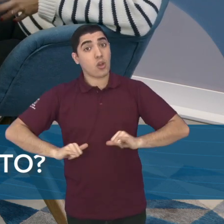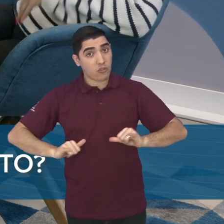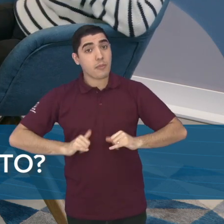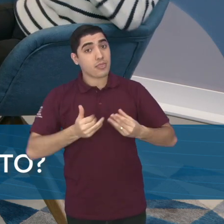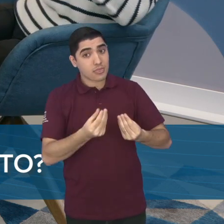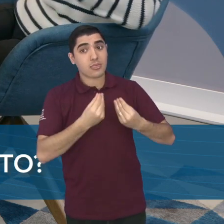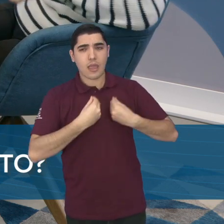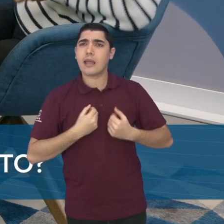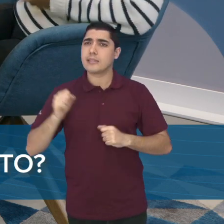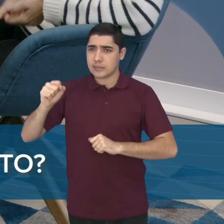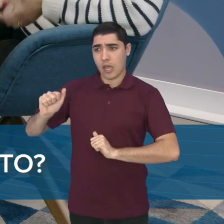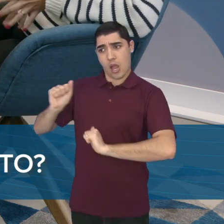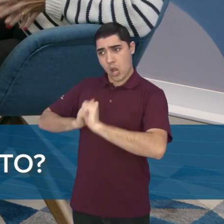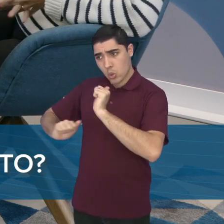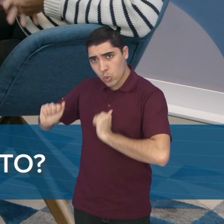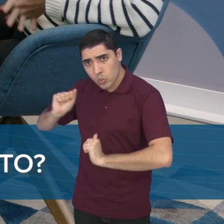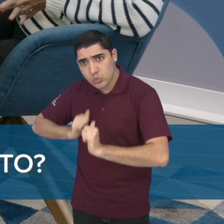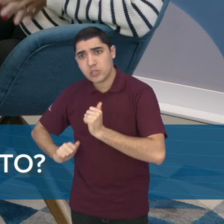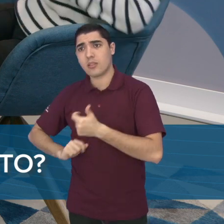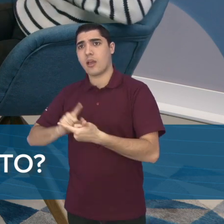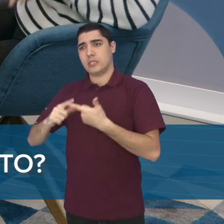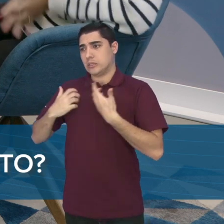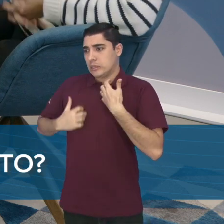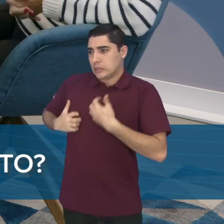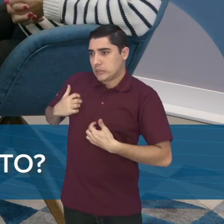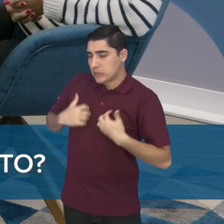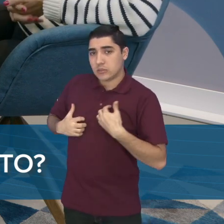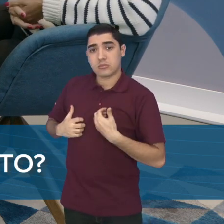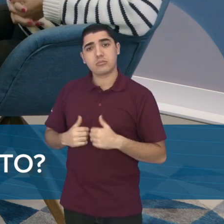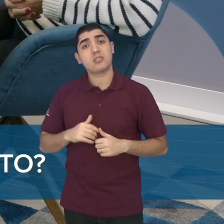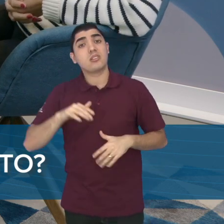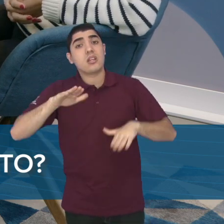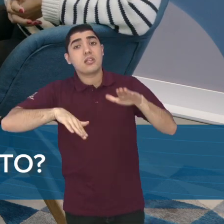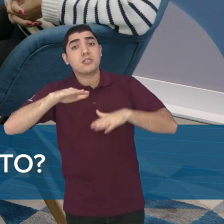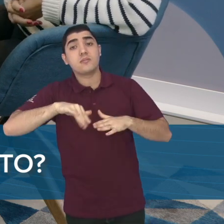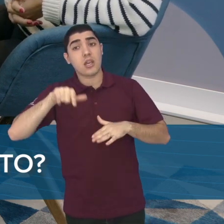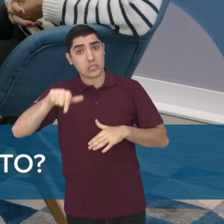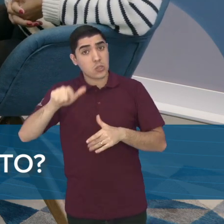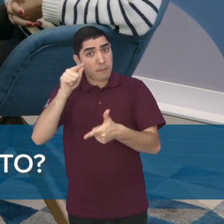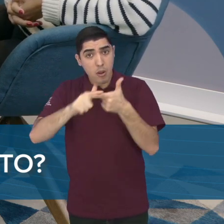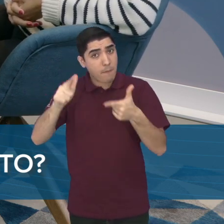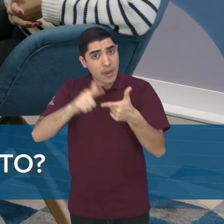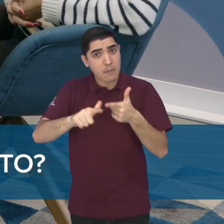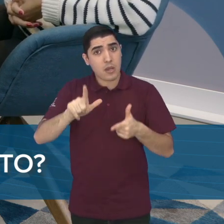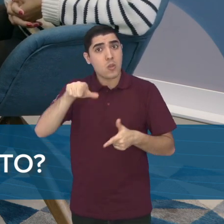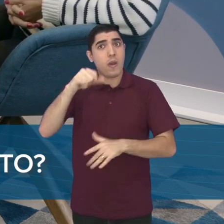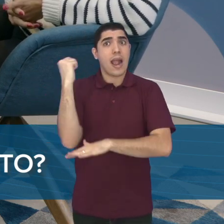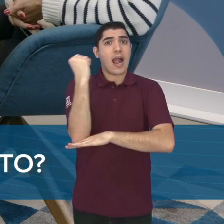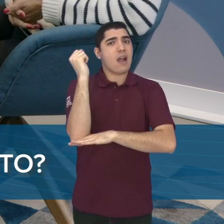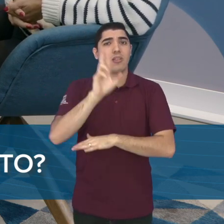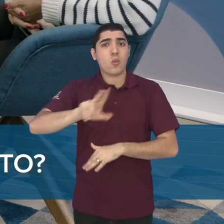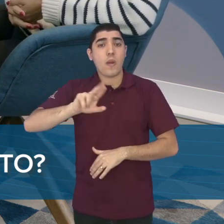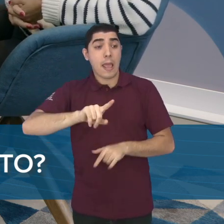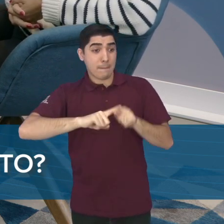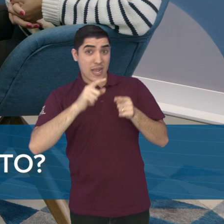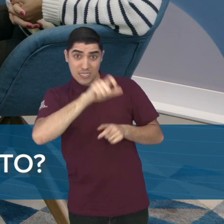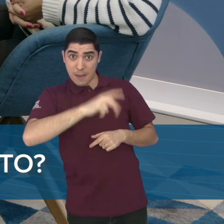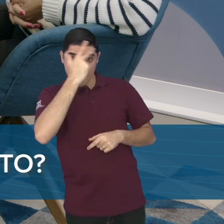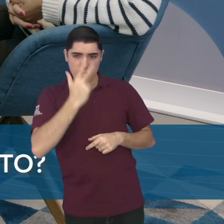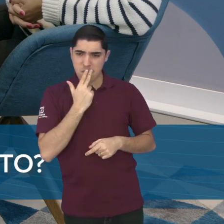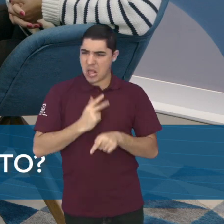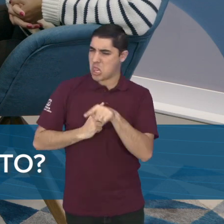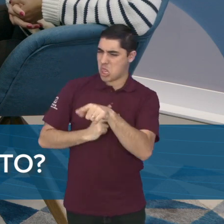né? né? Não consegue... Angústia, ansiedade, e Às vezes o momento problema nem hoje. é tão grande, né? Mas a pessoa lida como